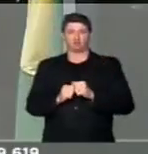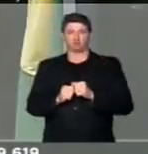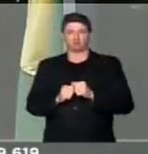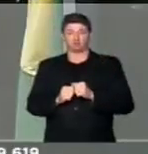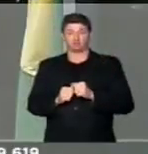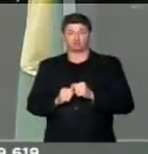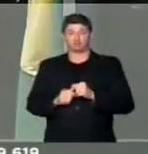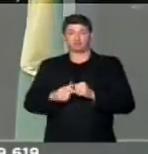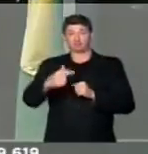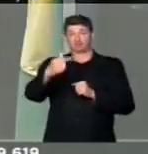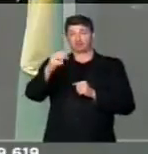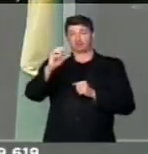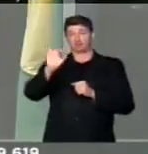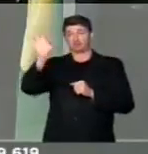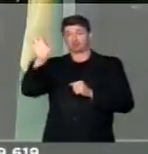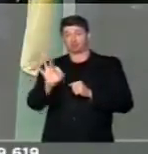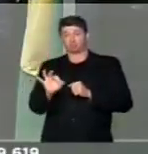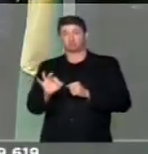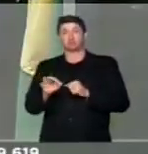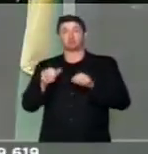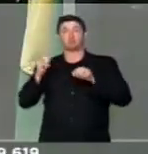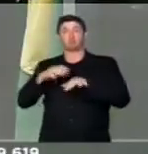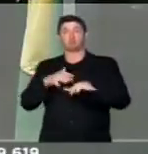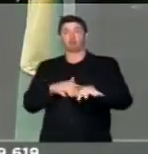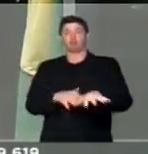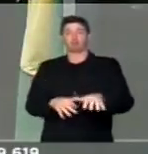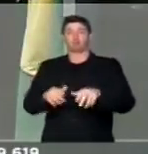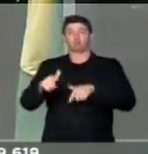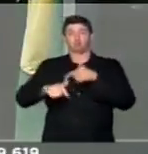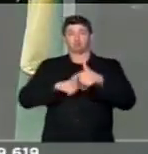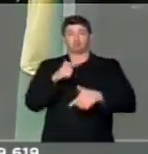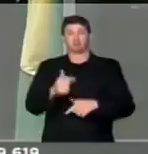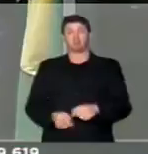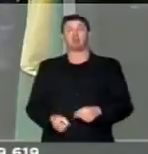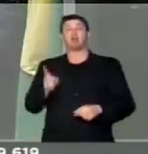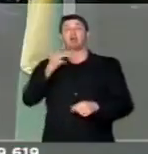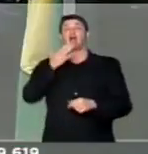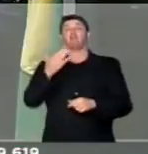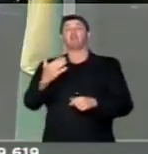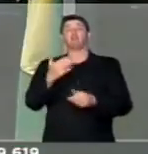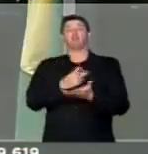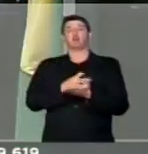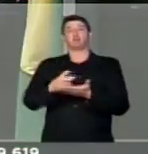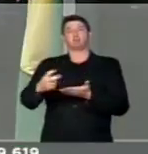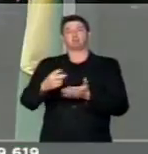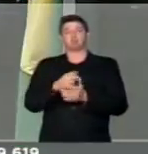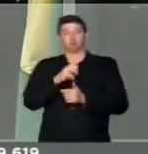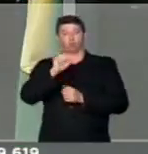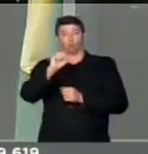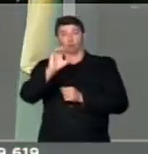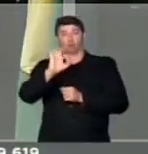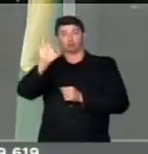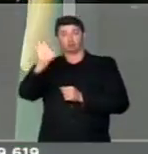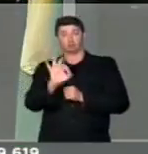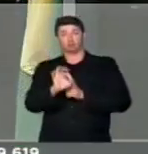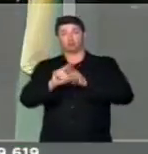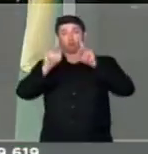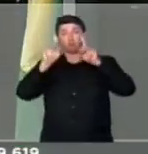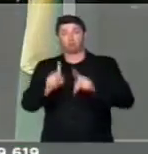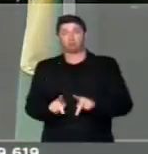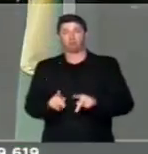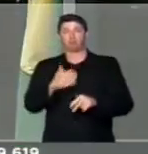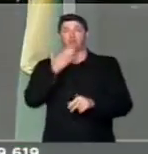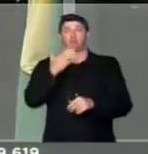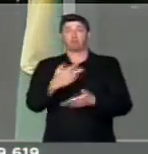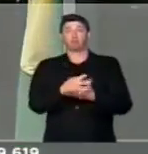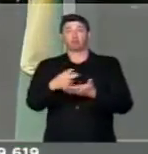70% dos movimentos de trabalhadores são favoráveis ao impeachment, mais de 80% da população